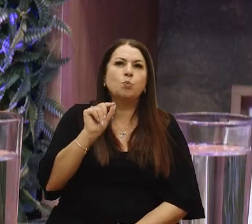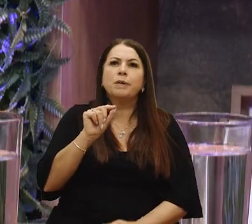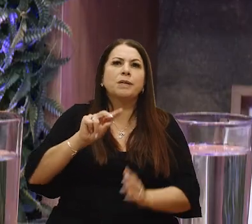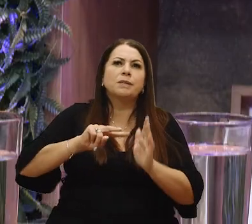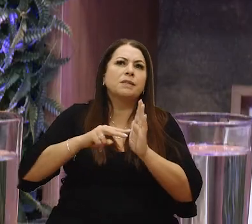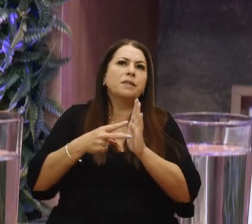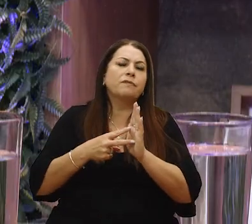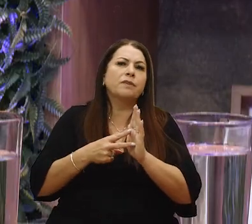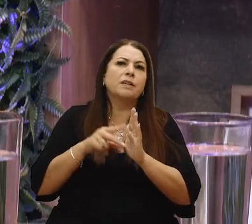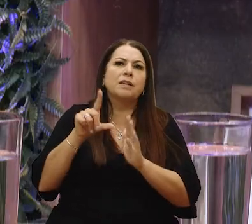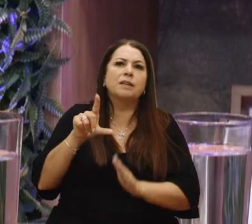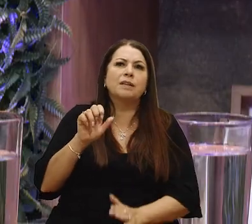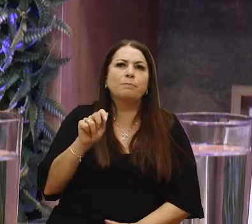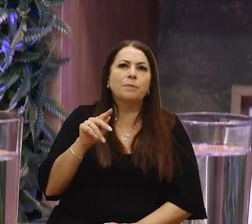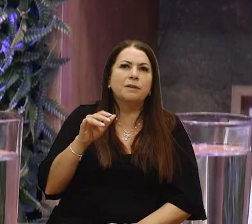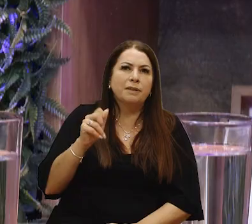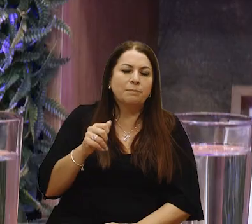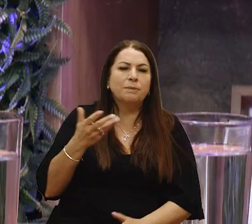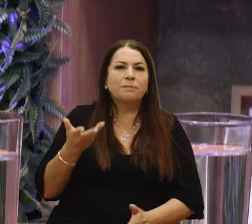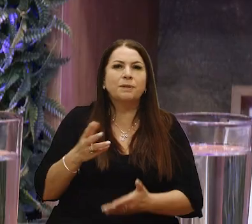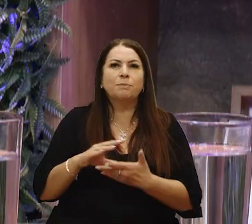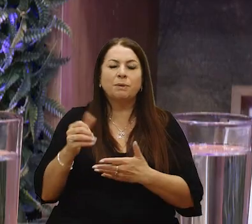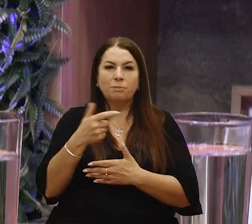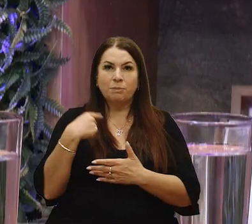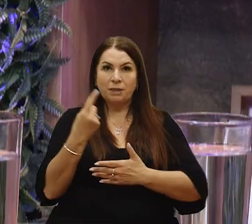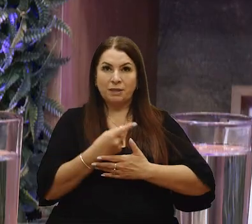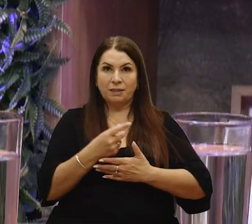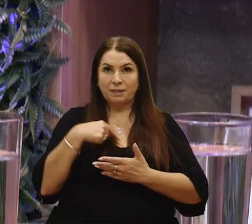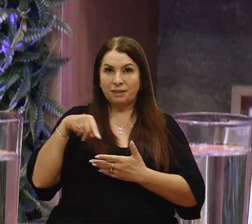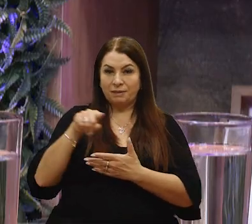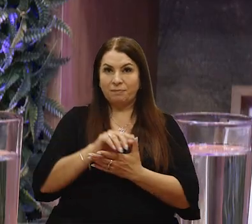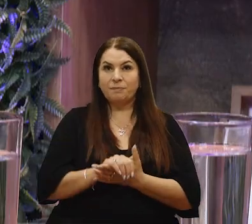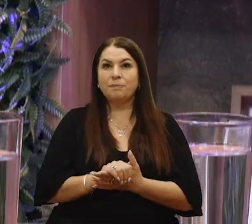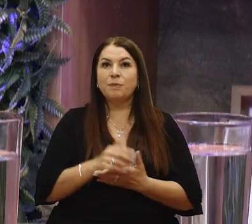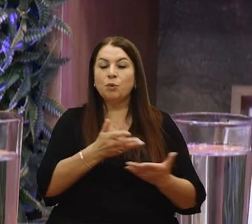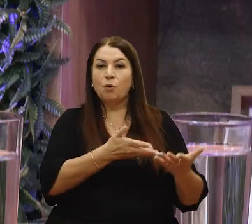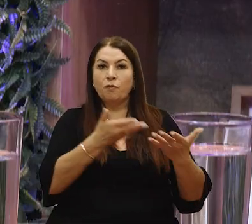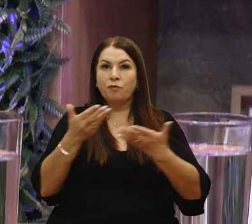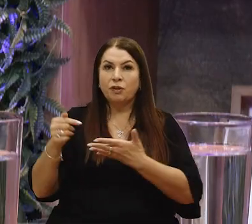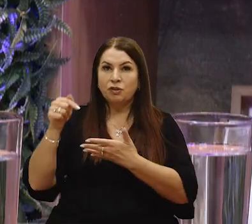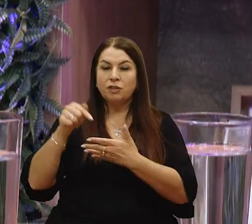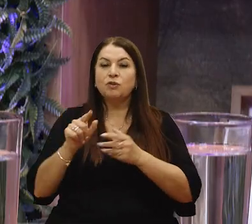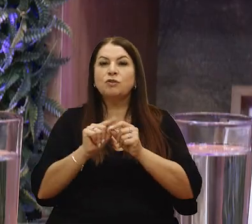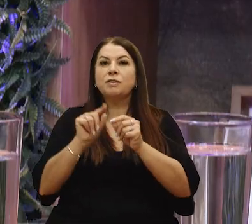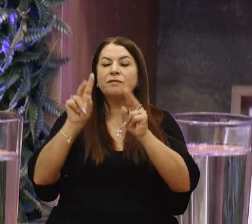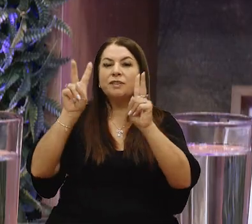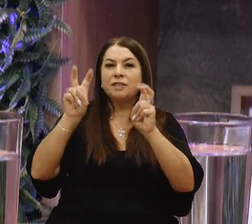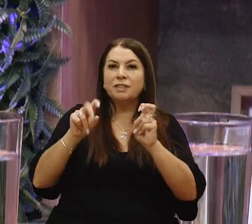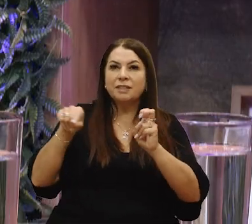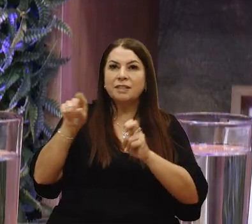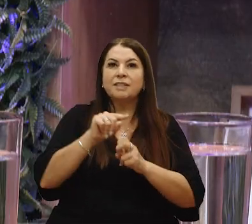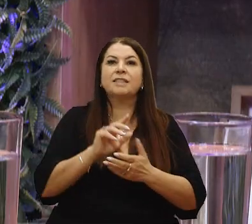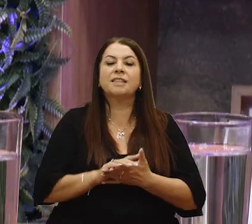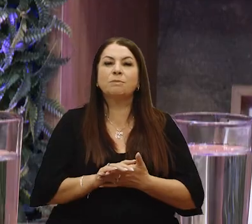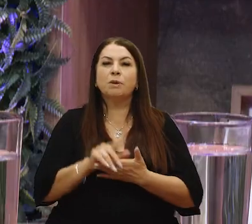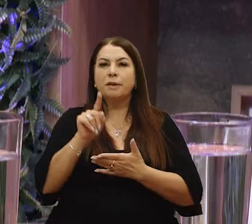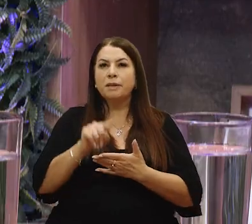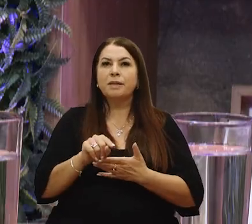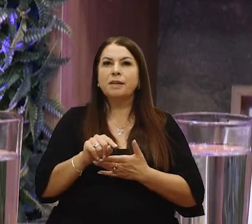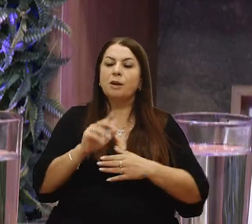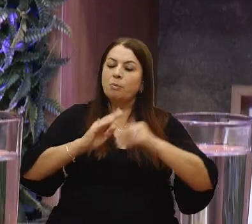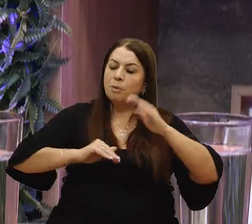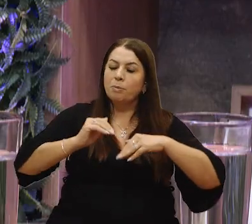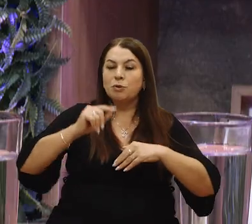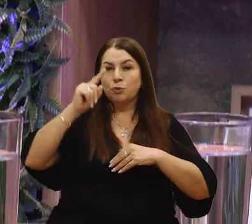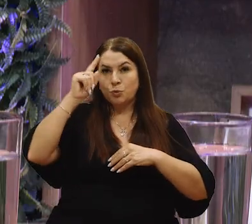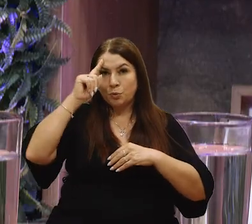pacientes que possuem a condição um pouco menos aparente, mas possuem ainda sintomas, dores, incomoda bastante também, a